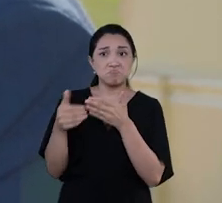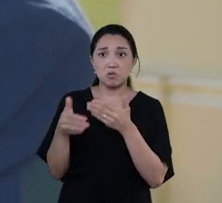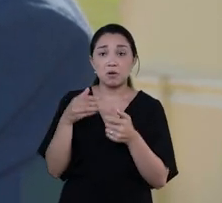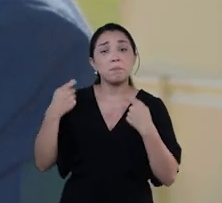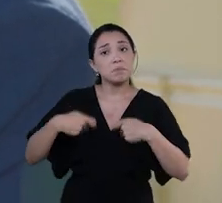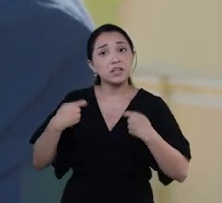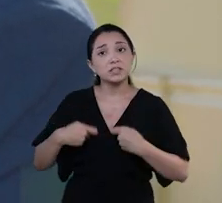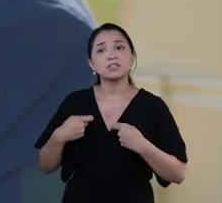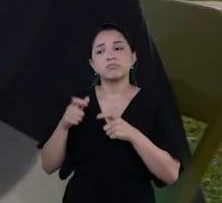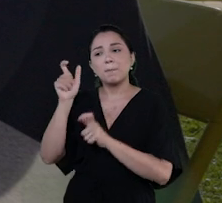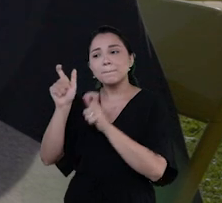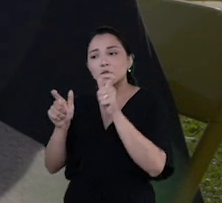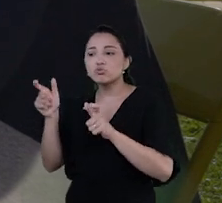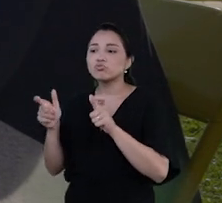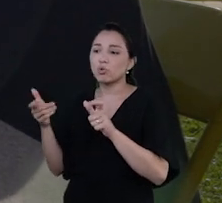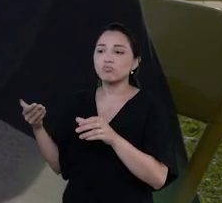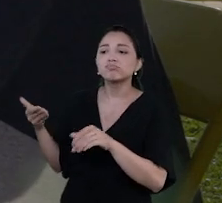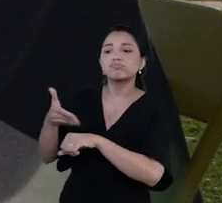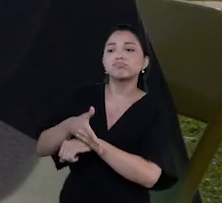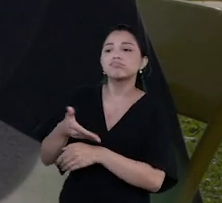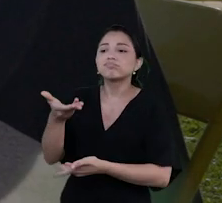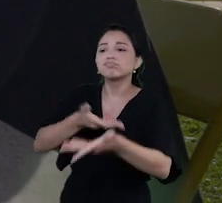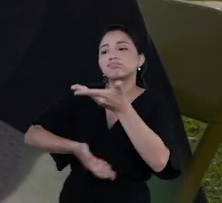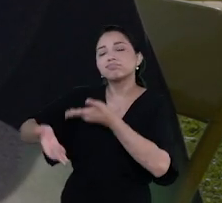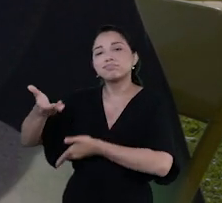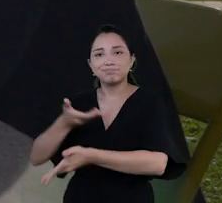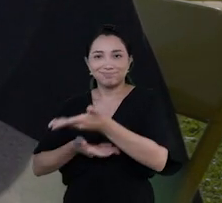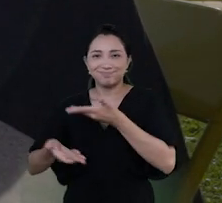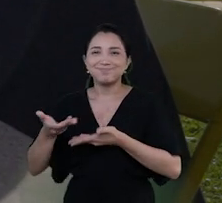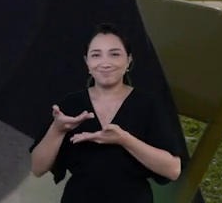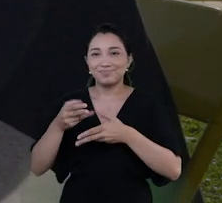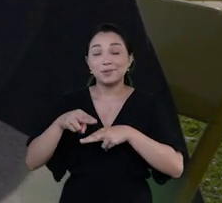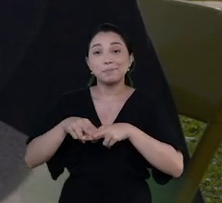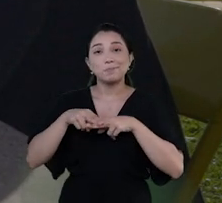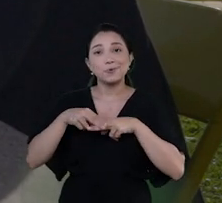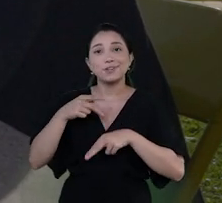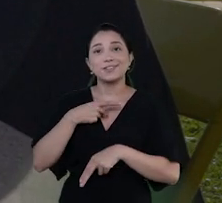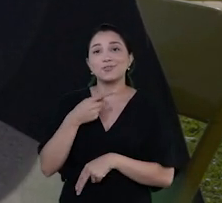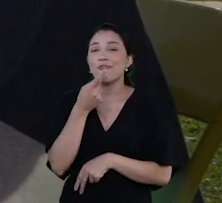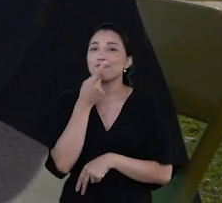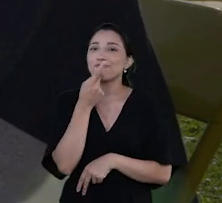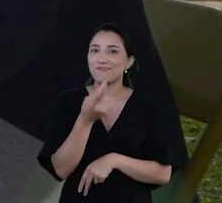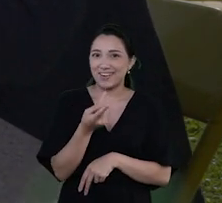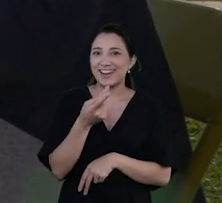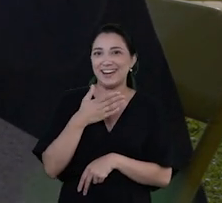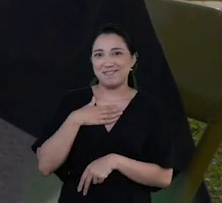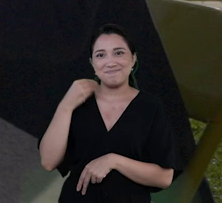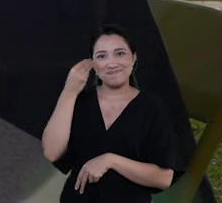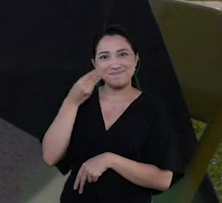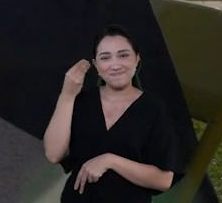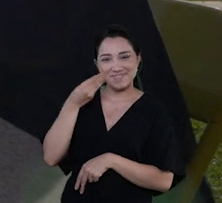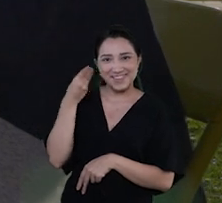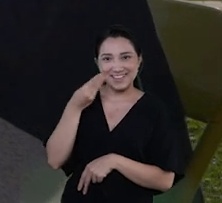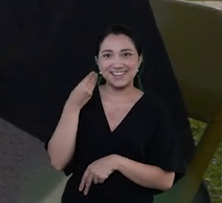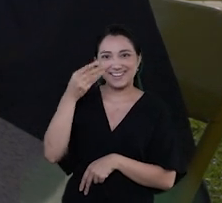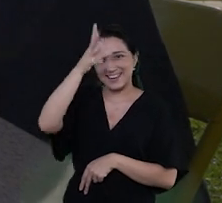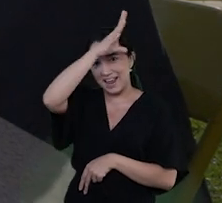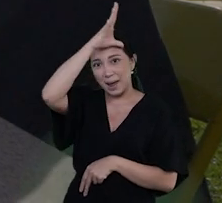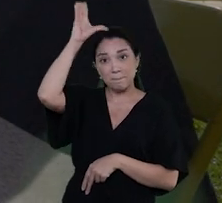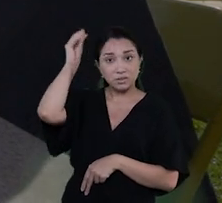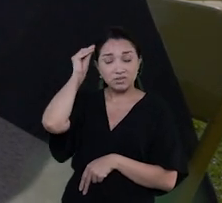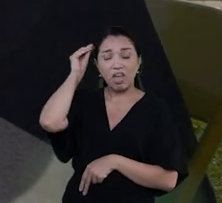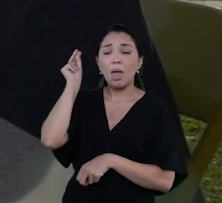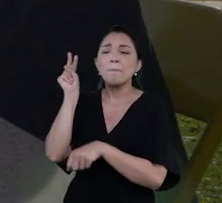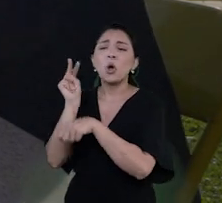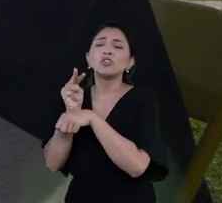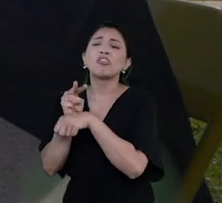envolver as pessoas né está eh eu por isso eu trago essa experiência da Amazônia né ah proteger a floresta e é verdade